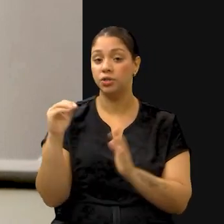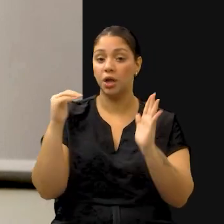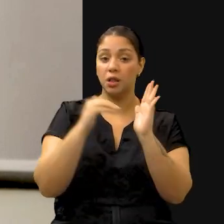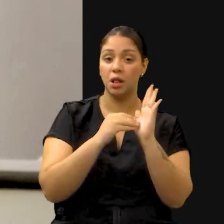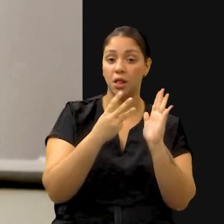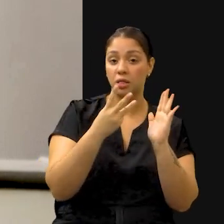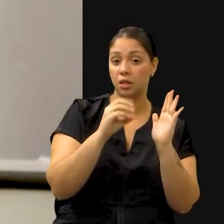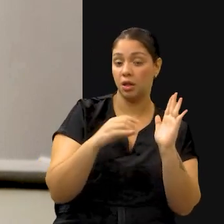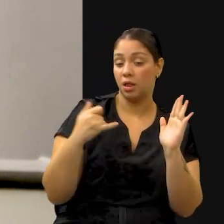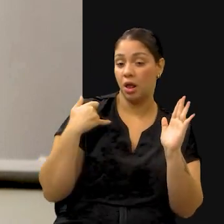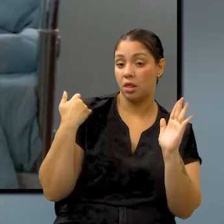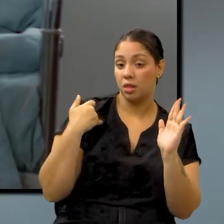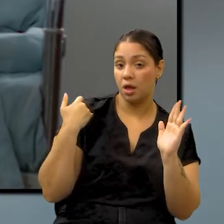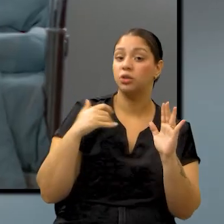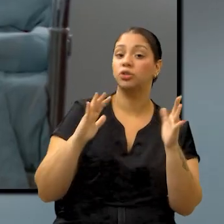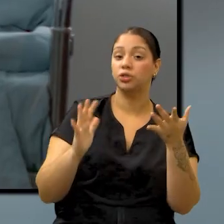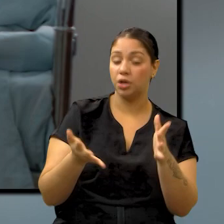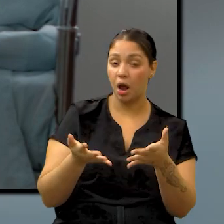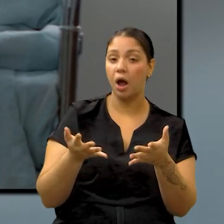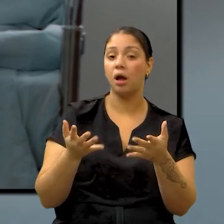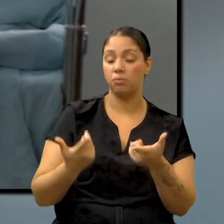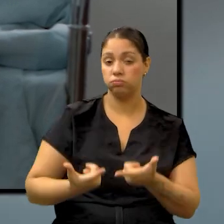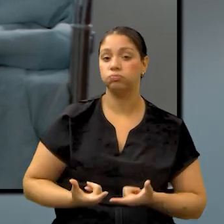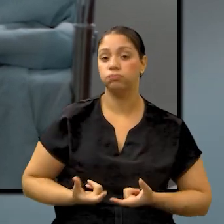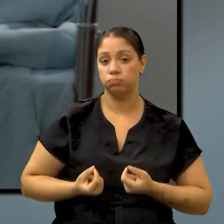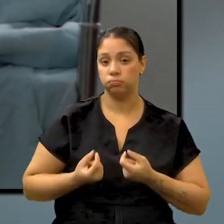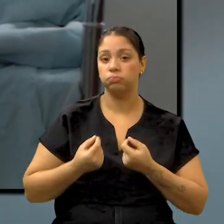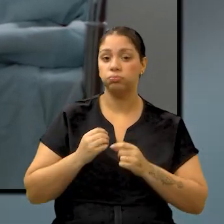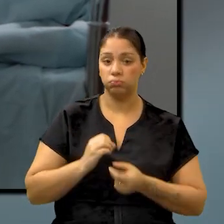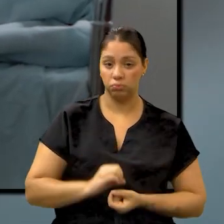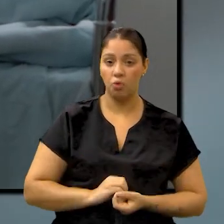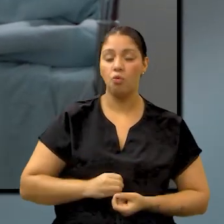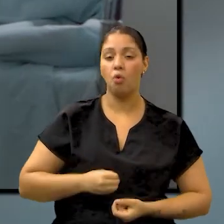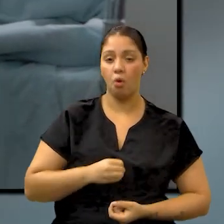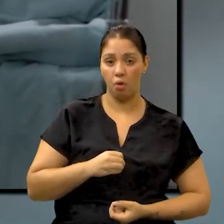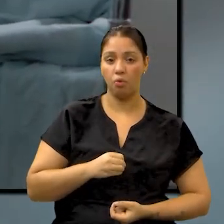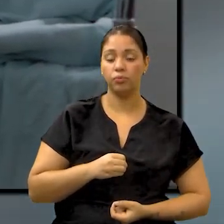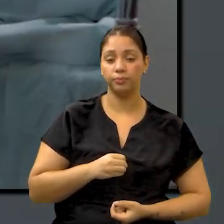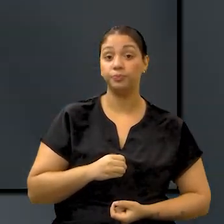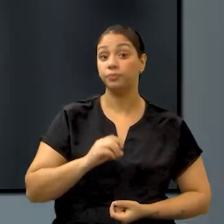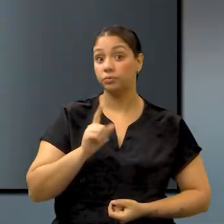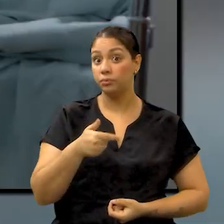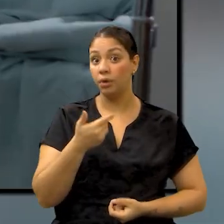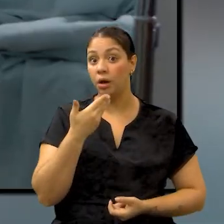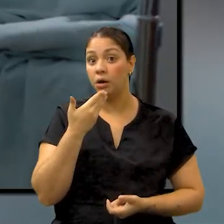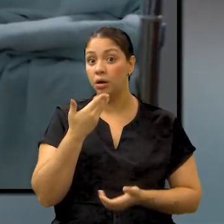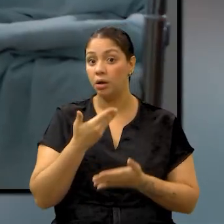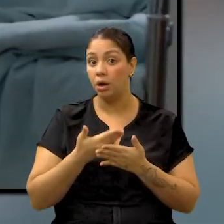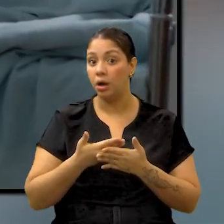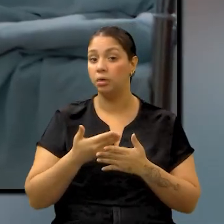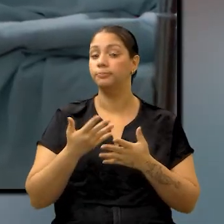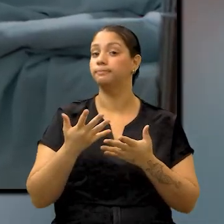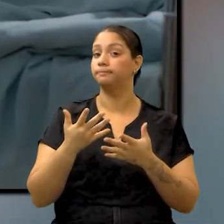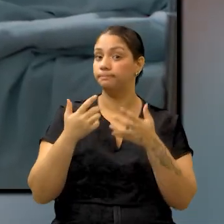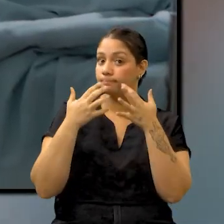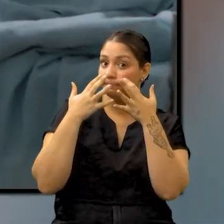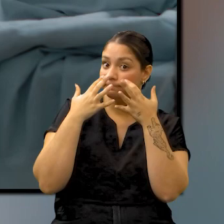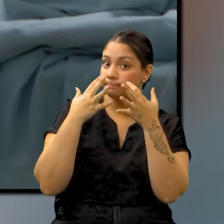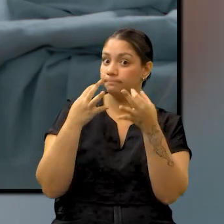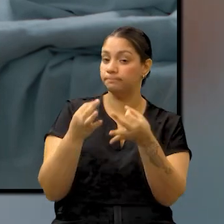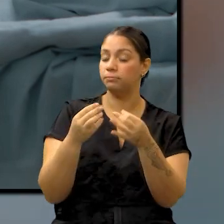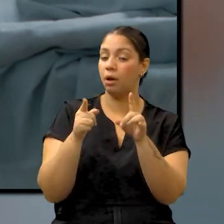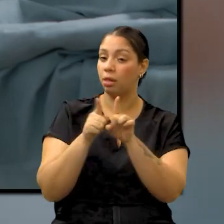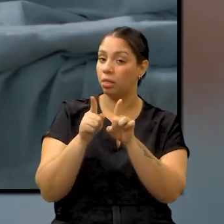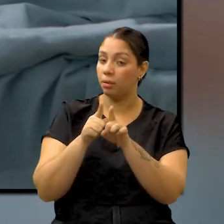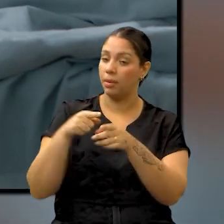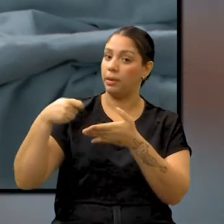e dos 30 anos, que já estão sendo acometidos por tumores coloretais. Então, é algo que vem surpreendendo mesmo,